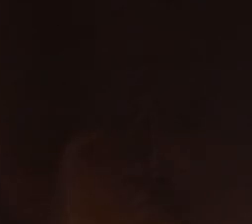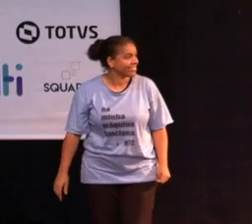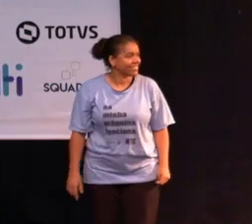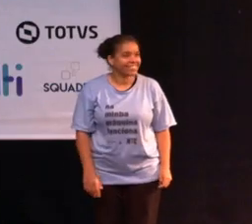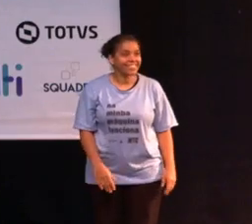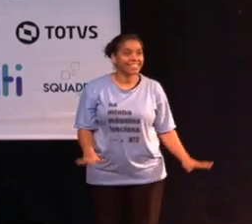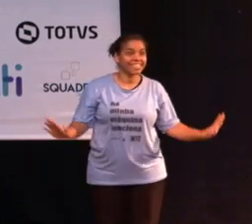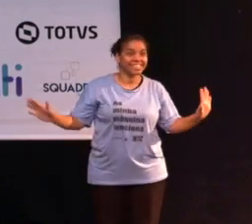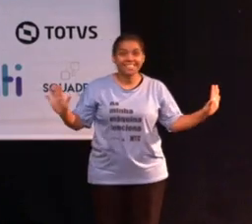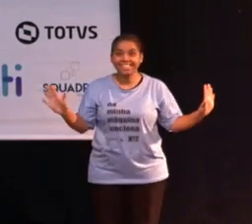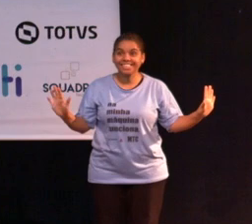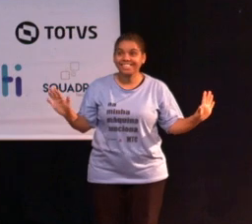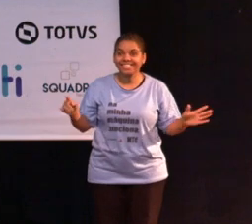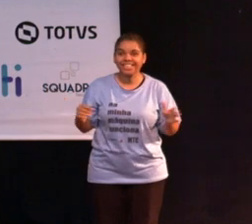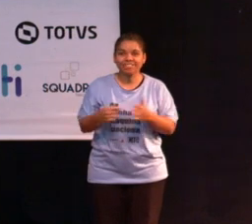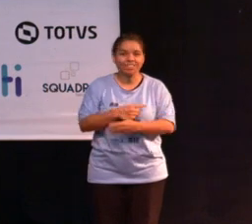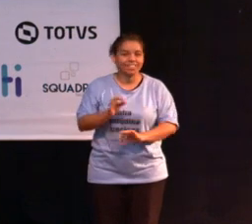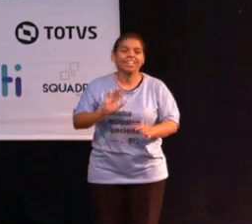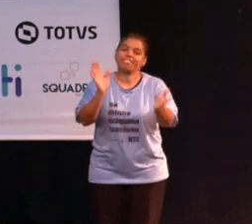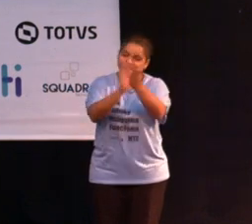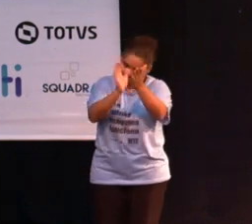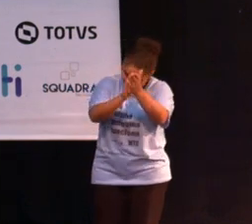se resolveu